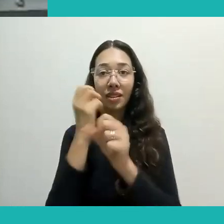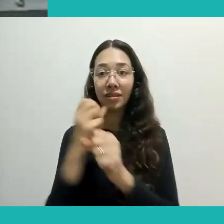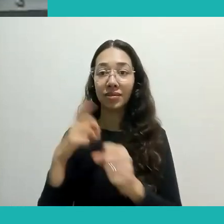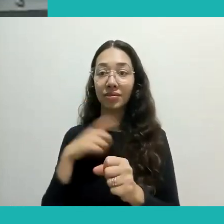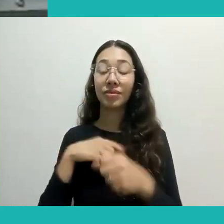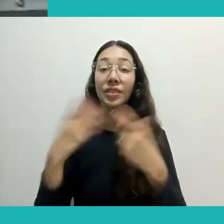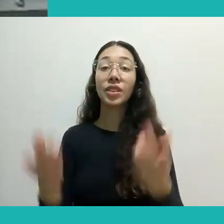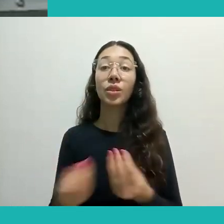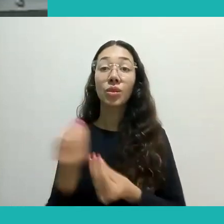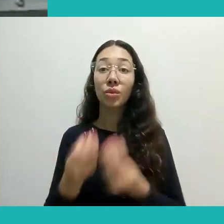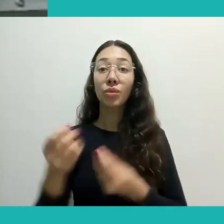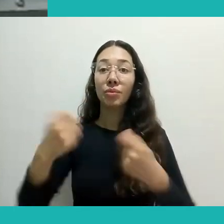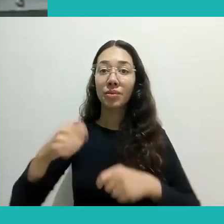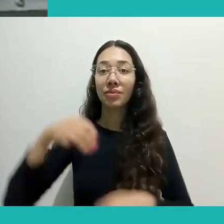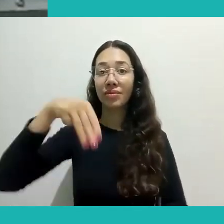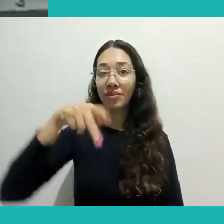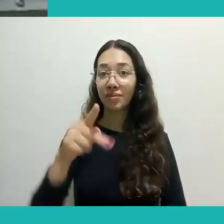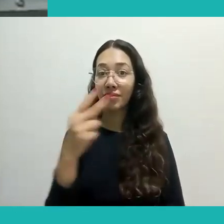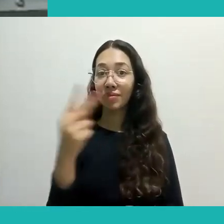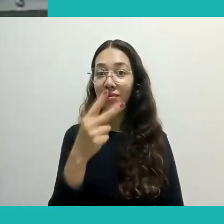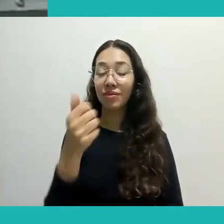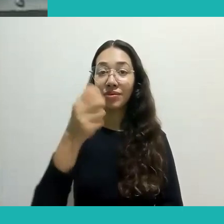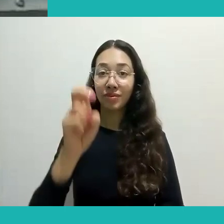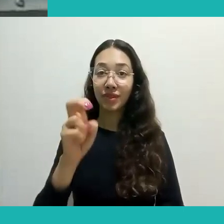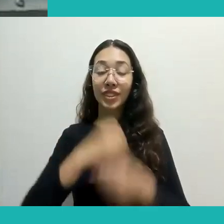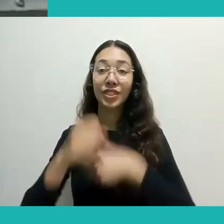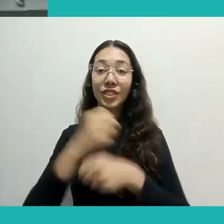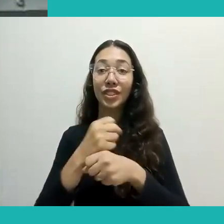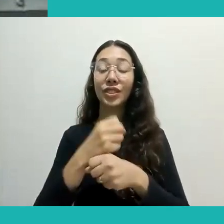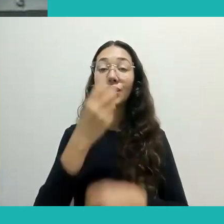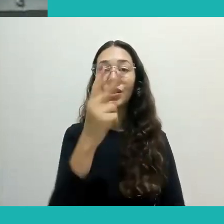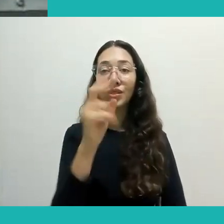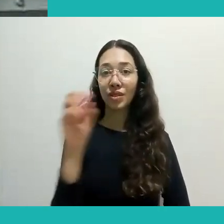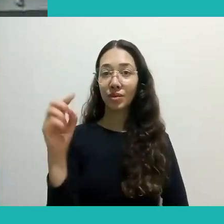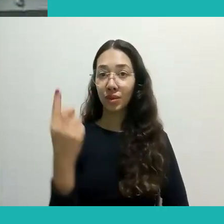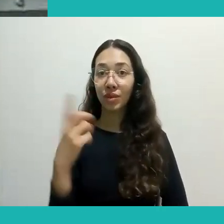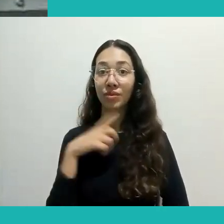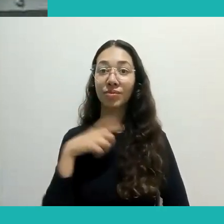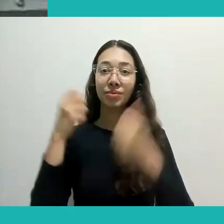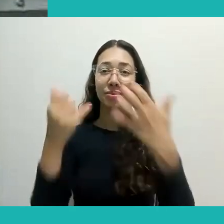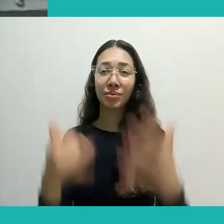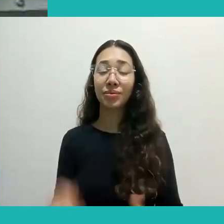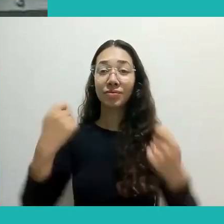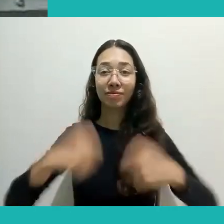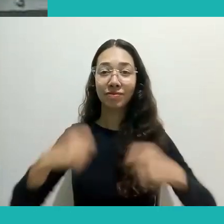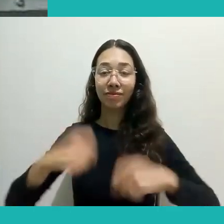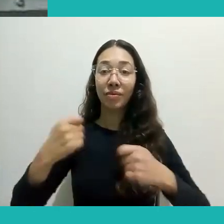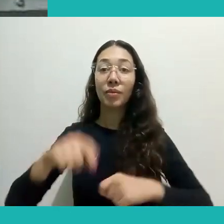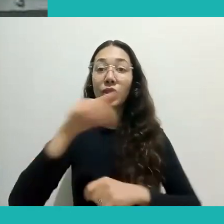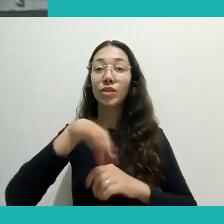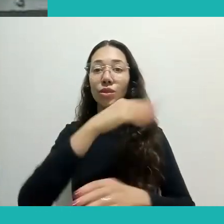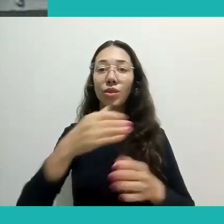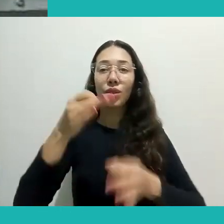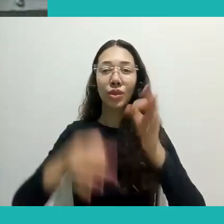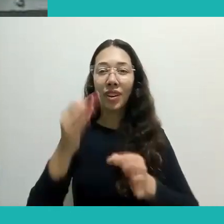o advento da MP 22.1510 de 2001. Reafirmou-se aqui a natureza jurídica tributária dessa contribuição para os